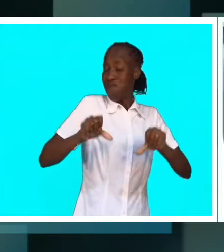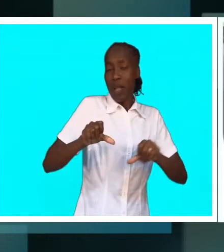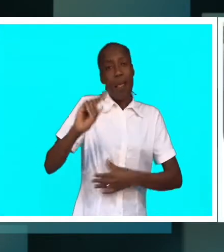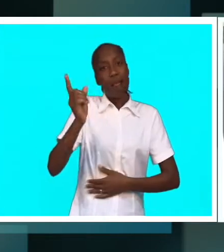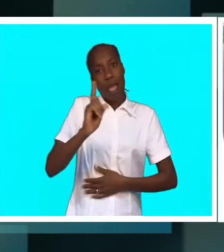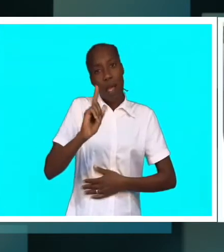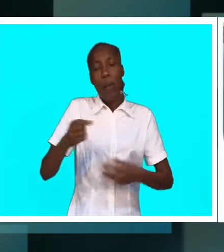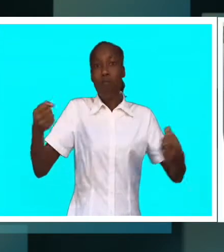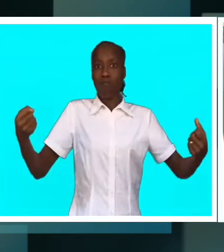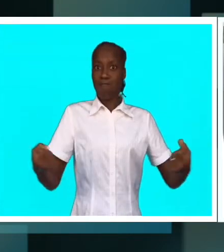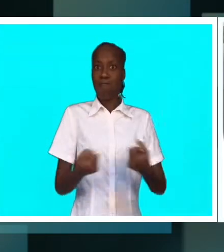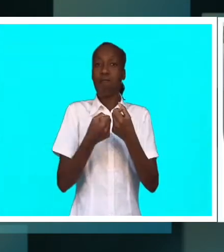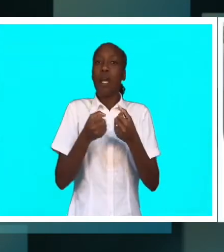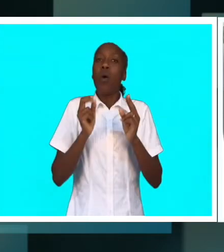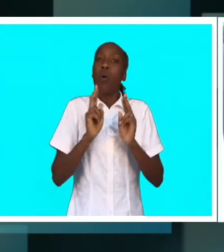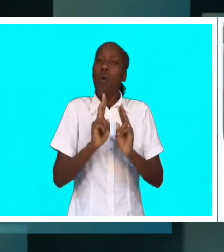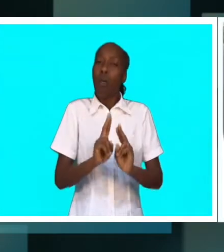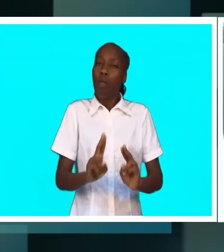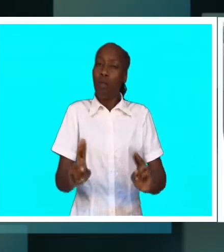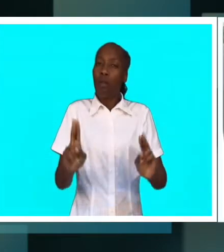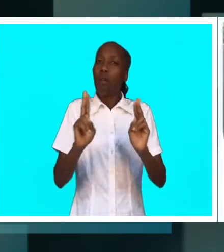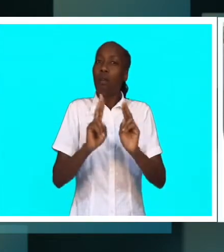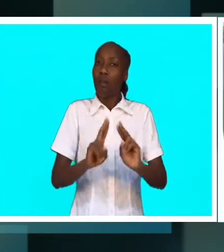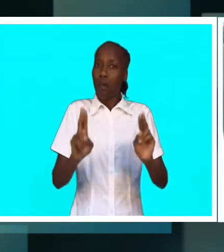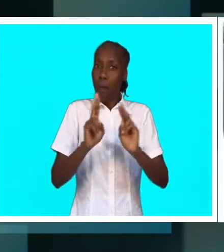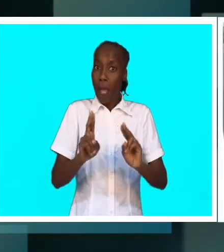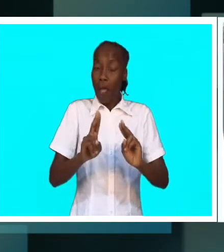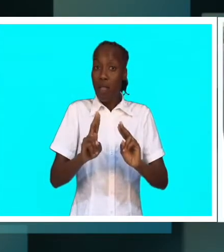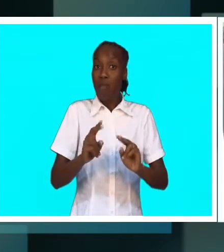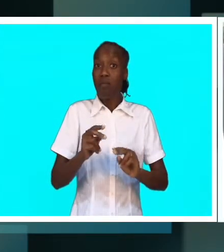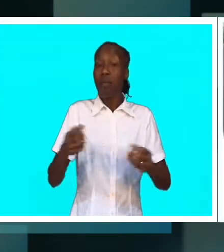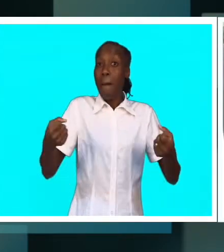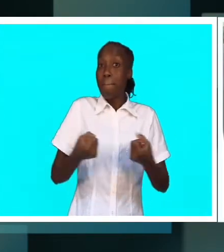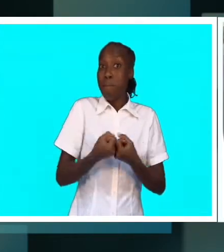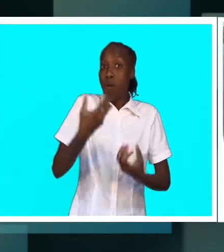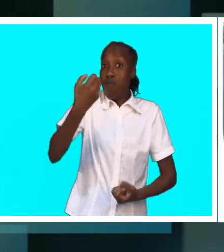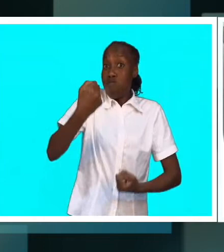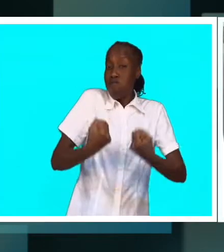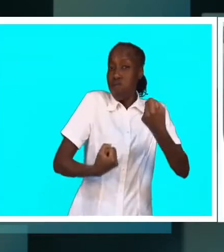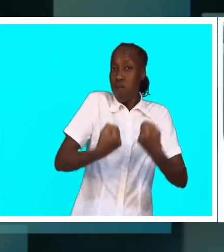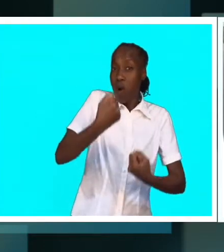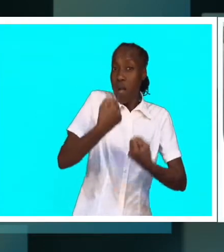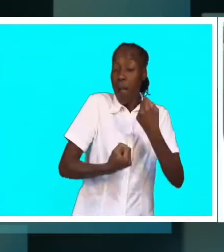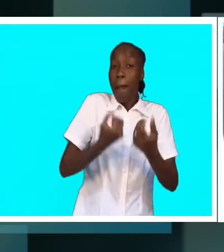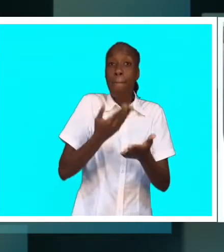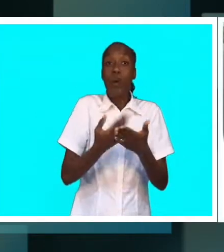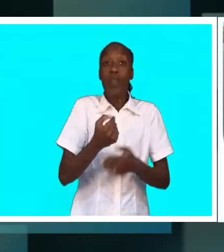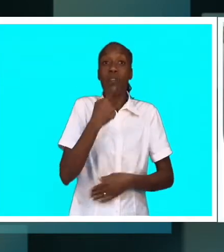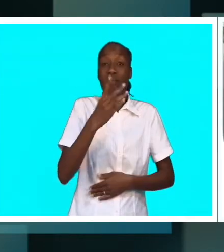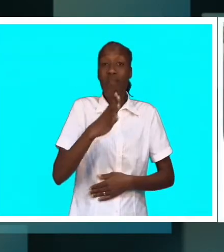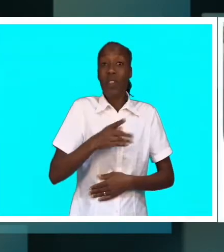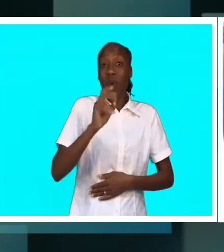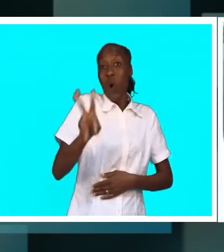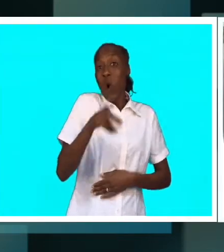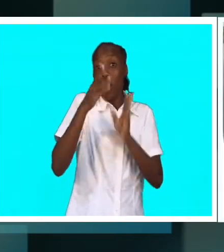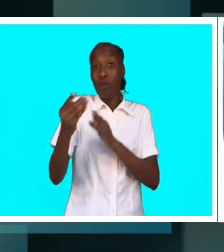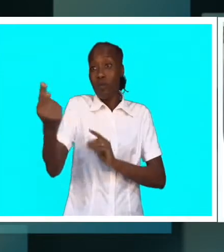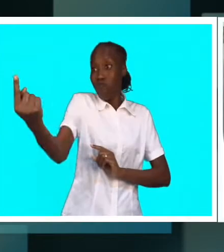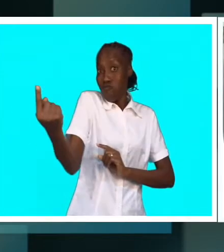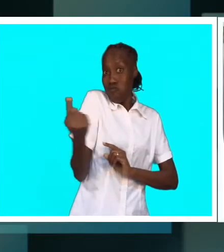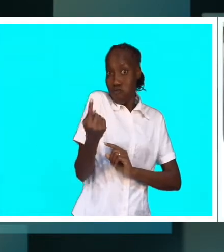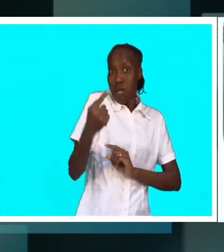né? Acidentes um pouco razoáveis, no caso de embate das viaturas, por causa de. Porque quando outro vem de